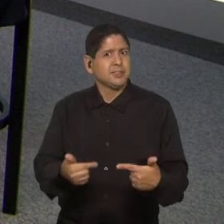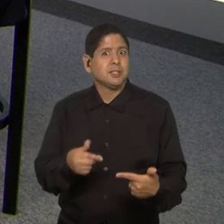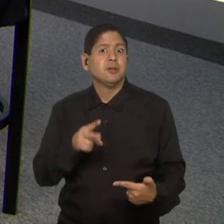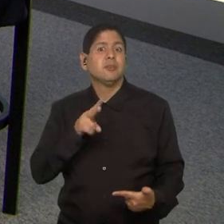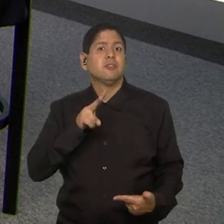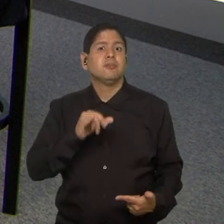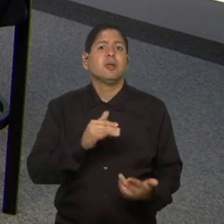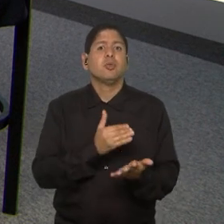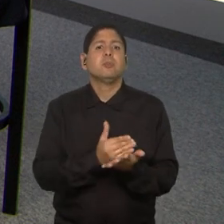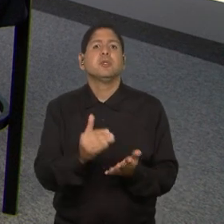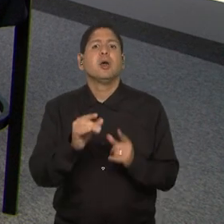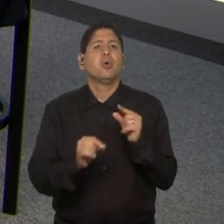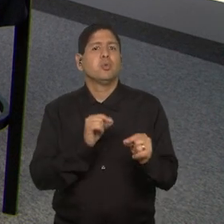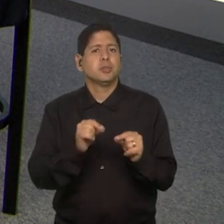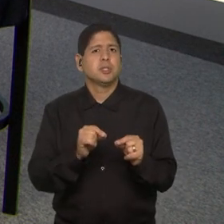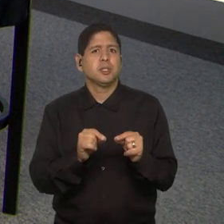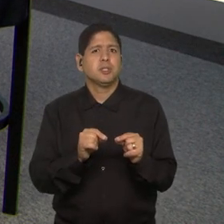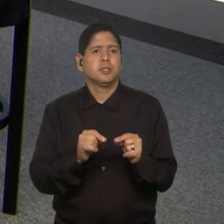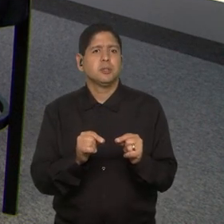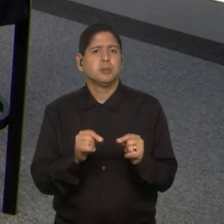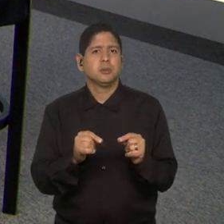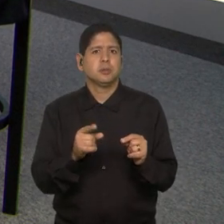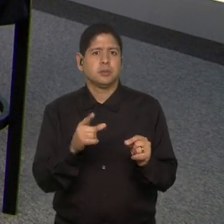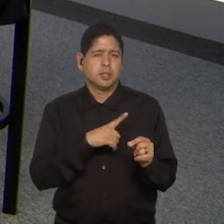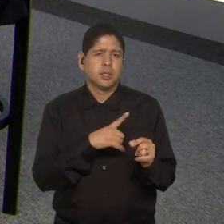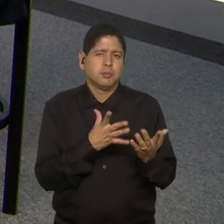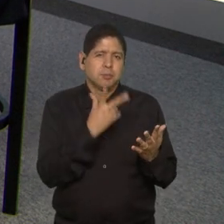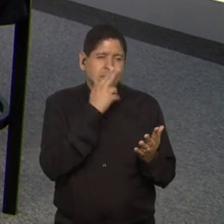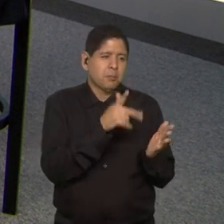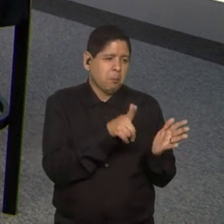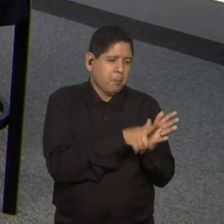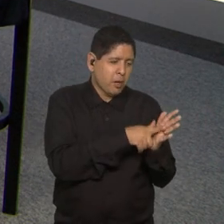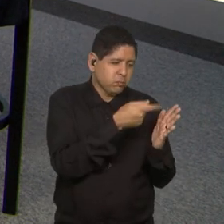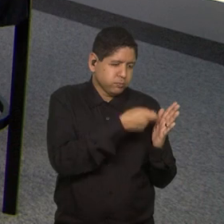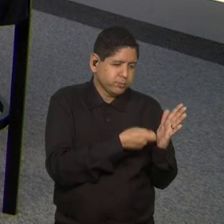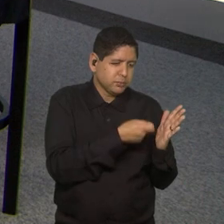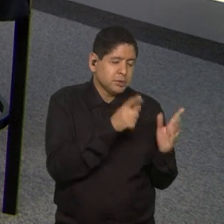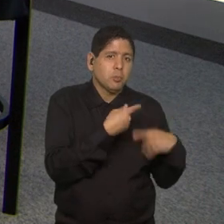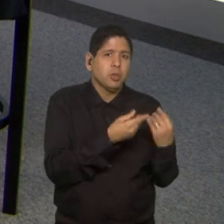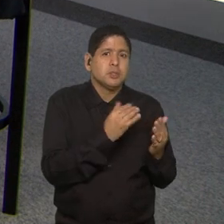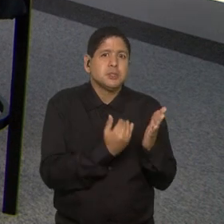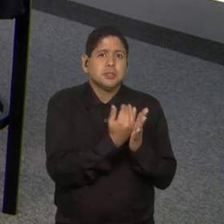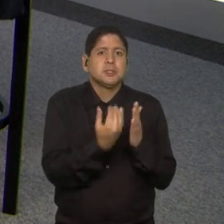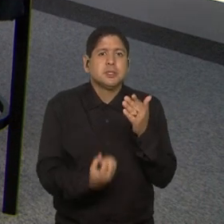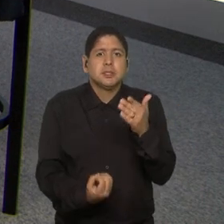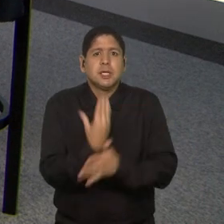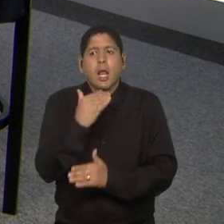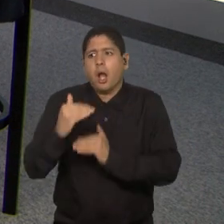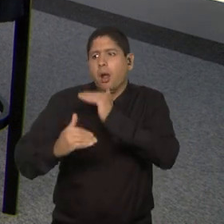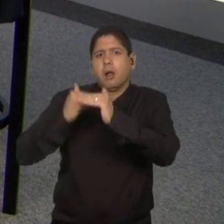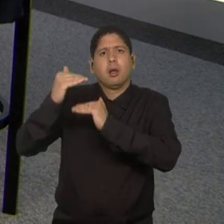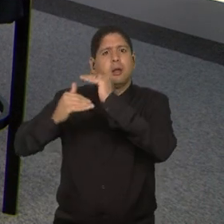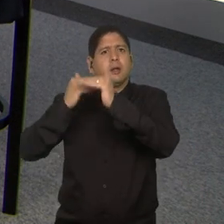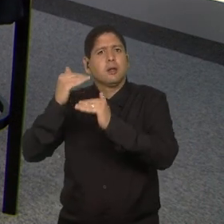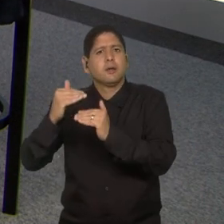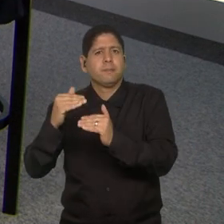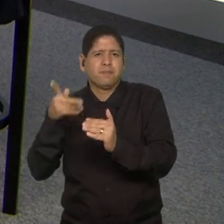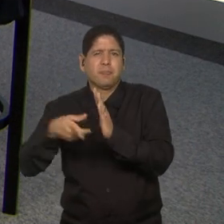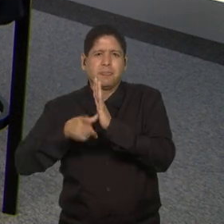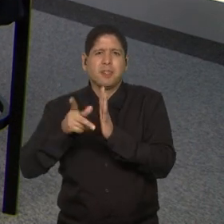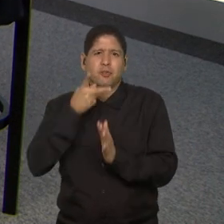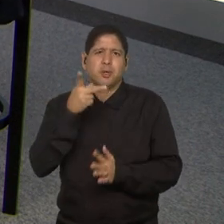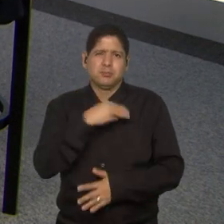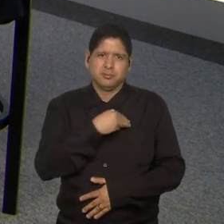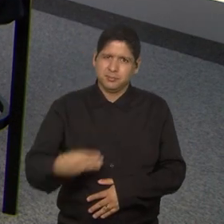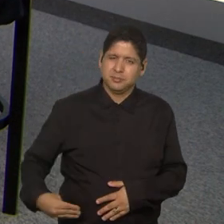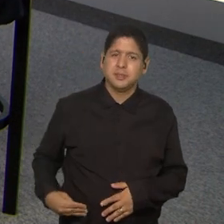saindo do papel, vamos dizer assim, para poder fomentar esse desenvolvimento comentado aqui pela